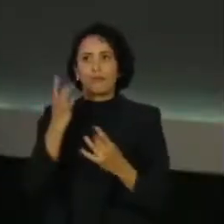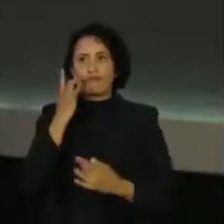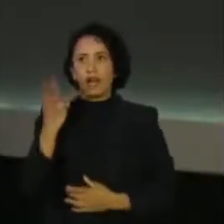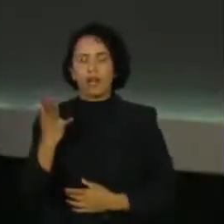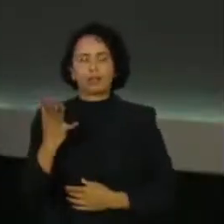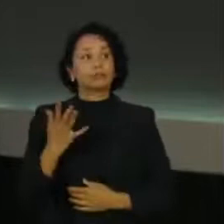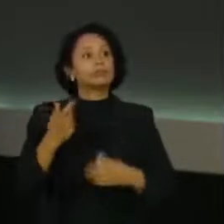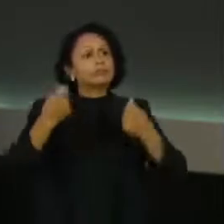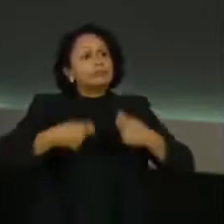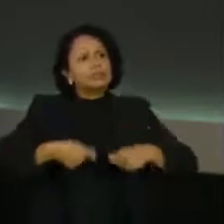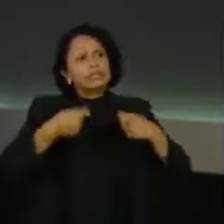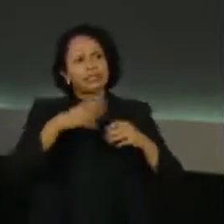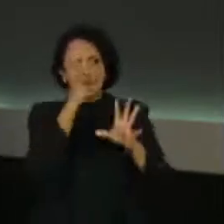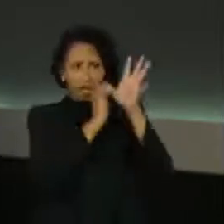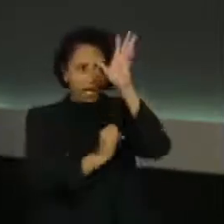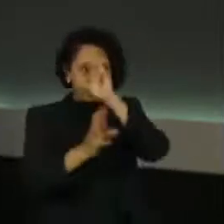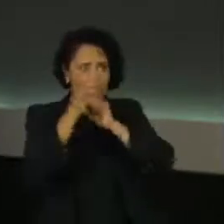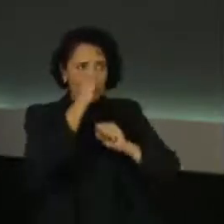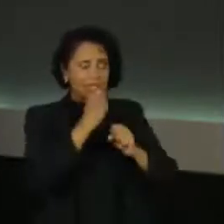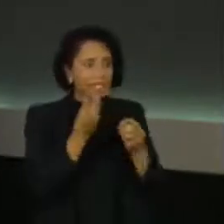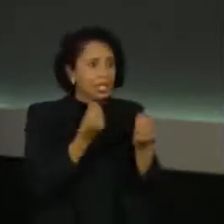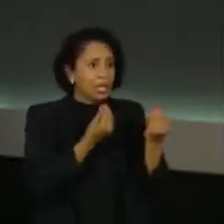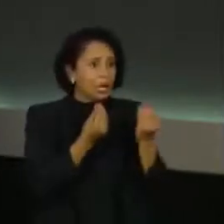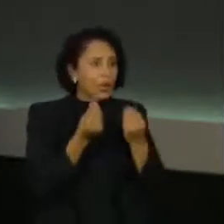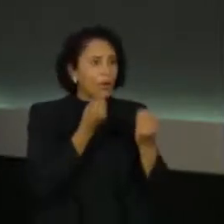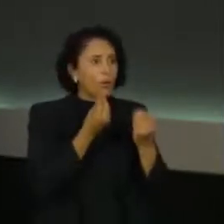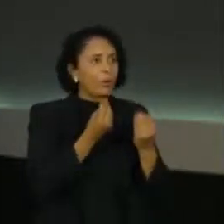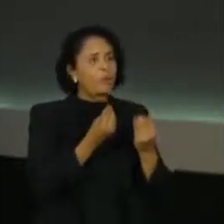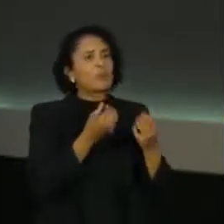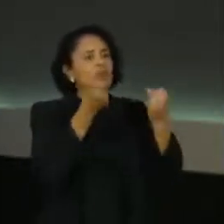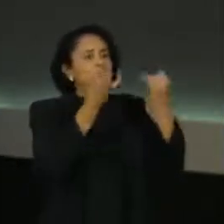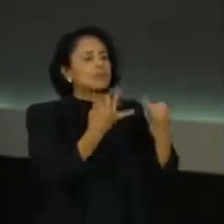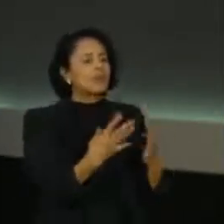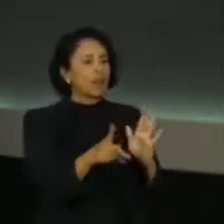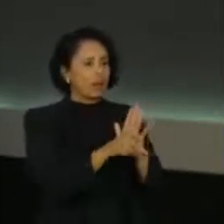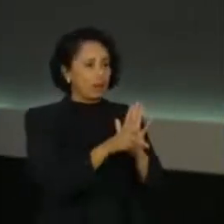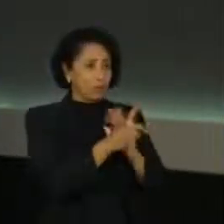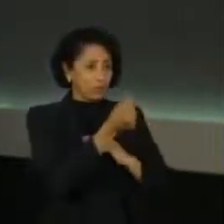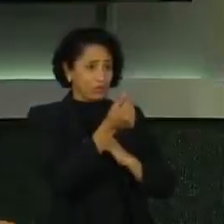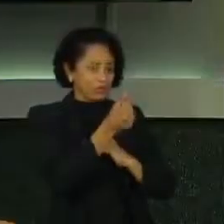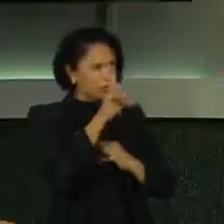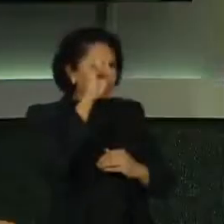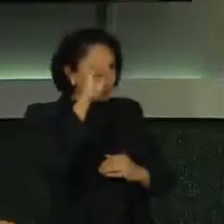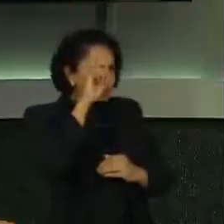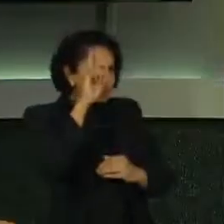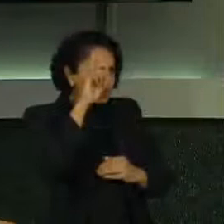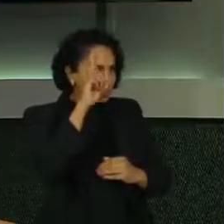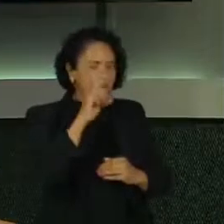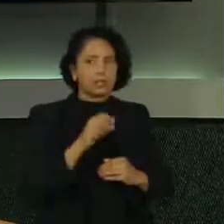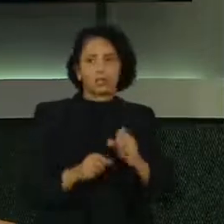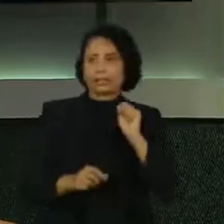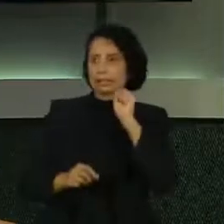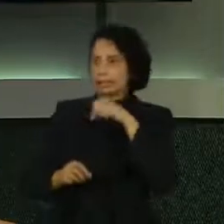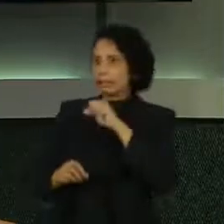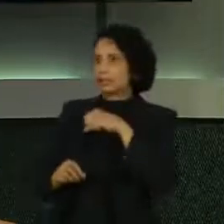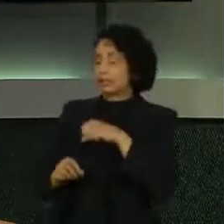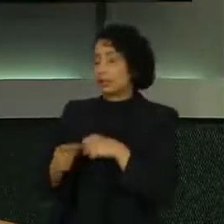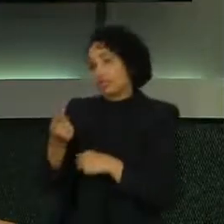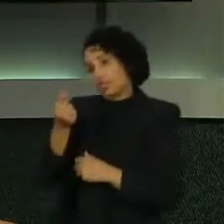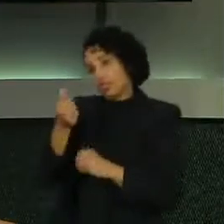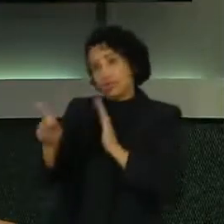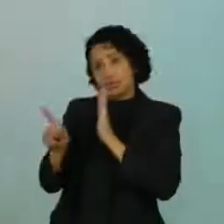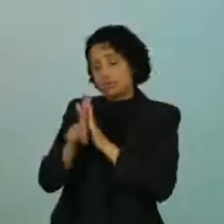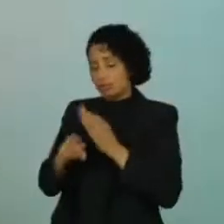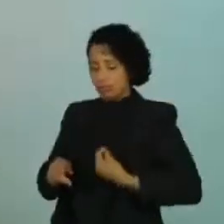preciso aprender a falar com naturalidade sobre dinheiro no nosso cotidiano. Exatamente, o dinheiro faz parte da